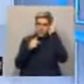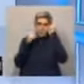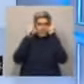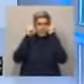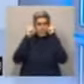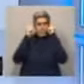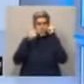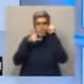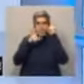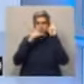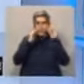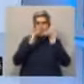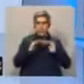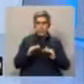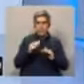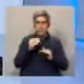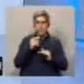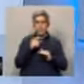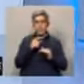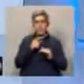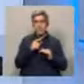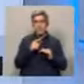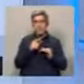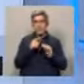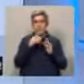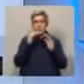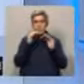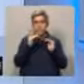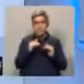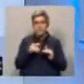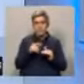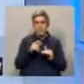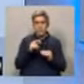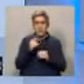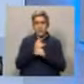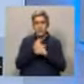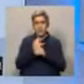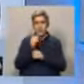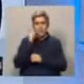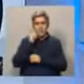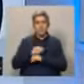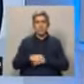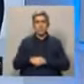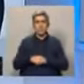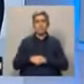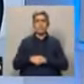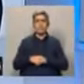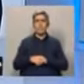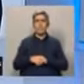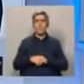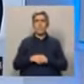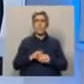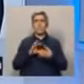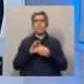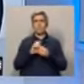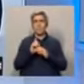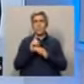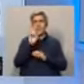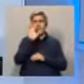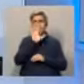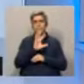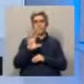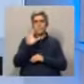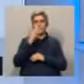ainda uma depressão com muita nebulosidade e linhas de precipitação a chegar ao arquipélago. Relativamente aqui à zona norte, é